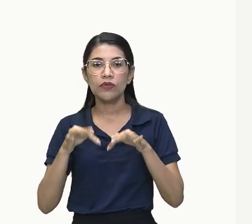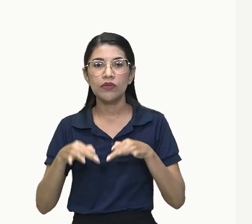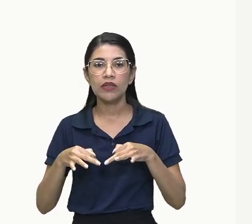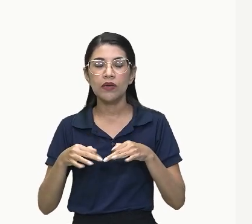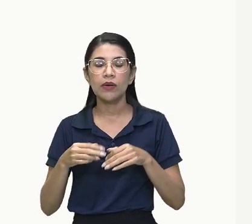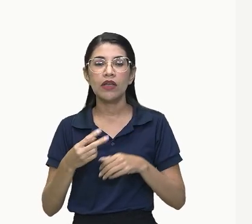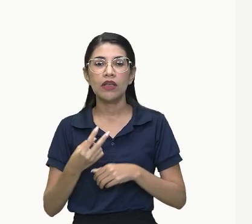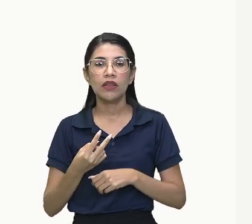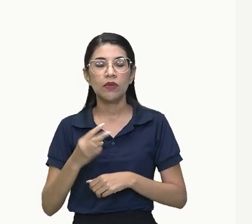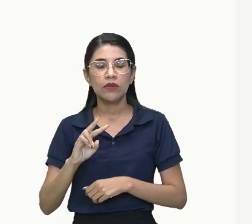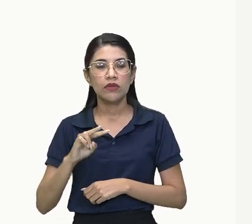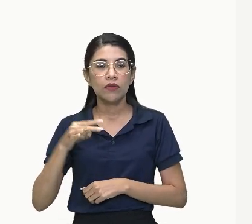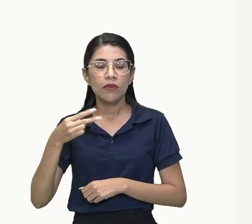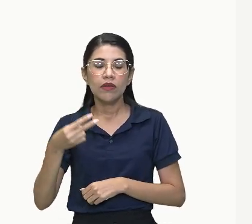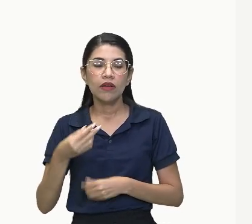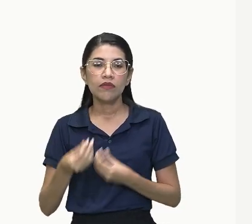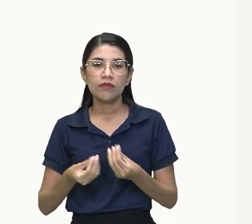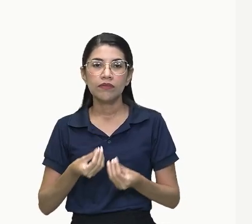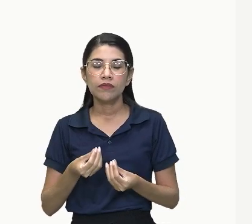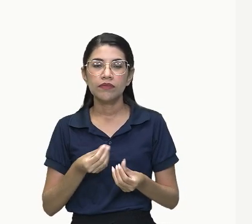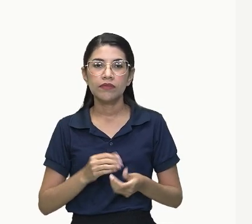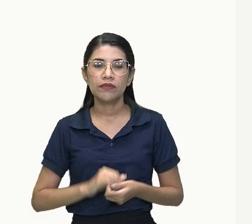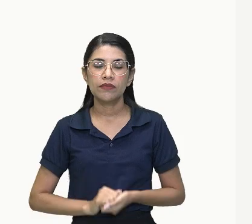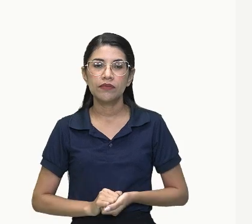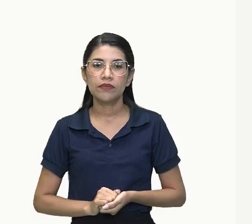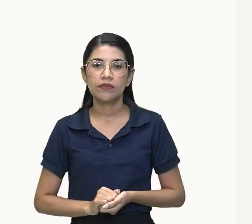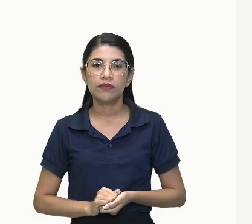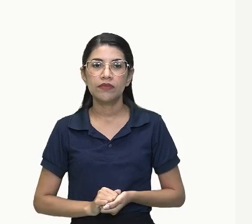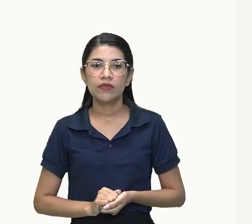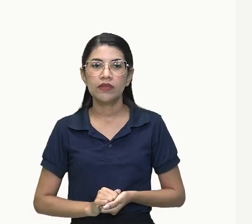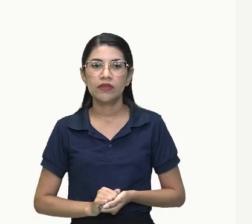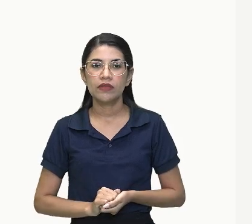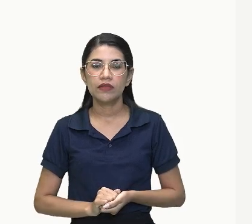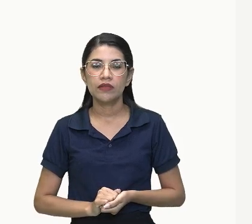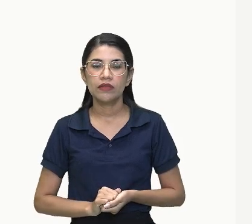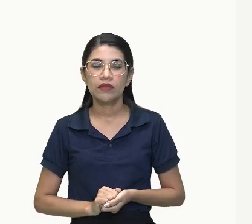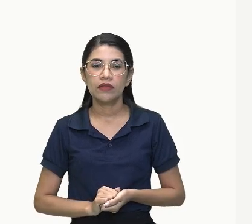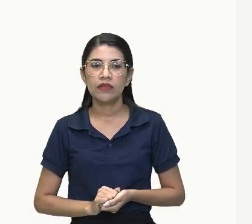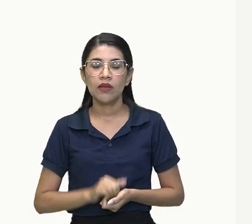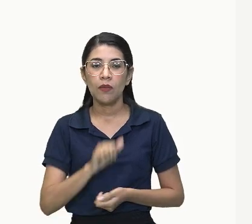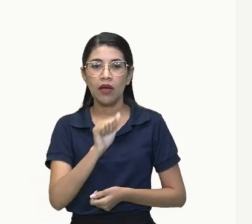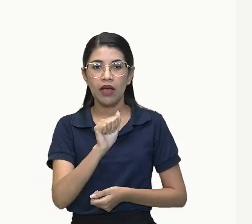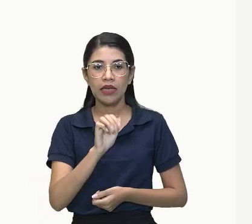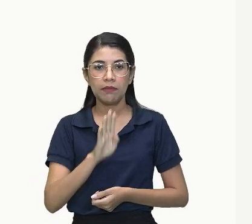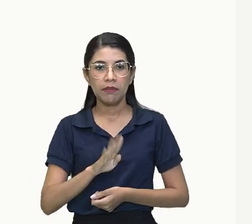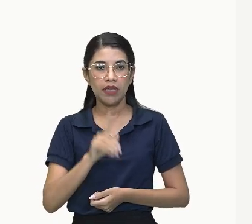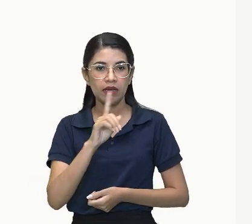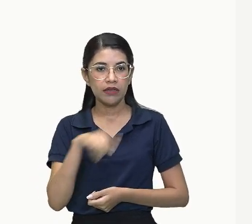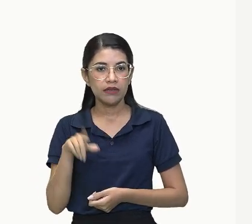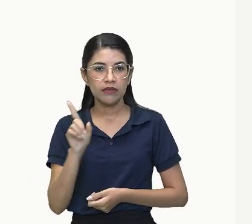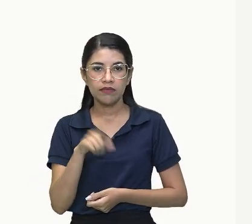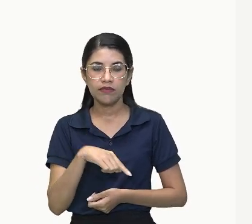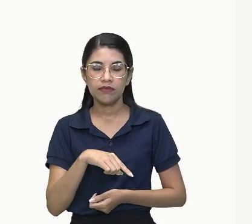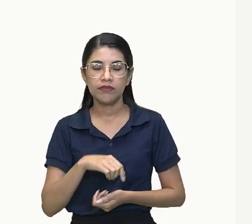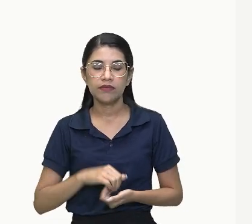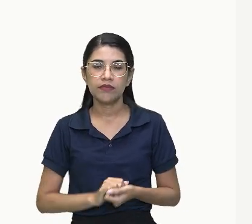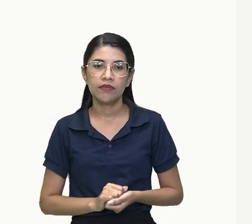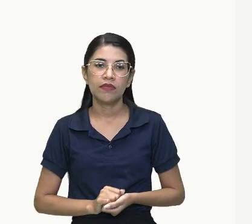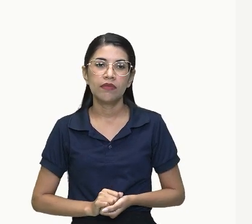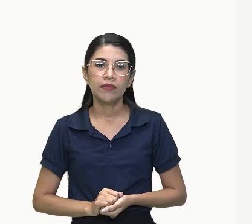ao quadrado, né? Então, a alternativa A e a alternativa B já não